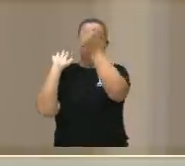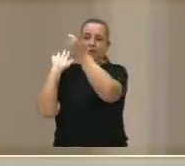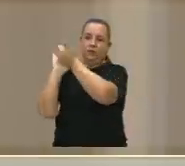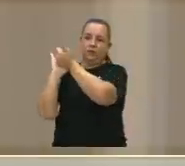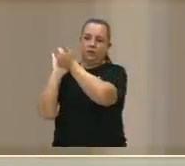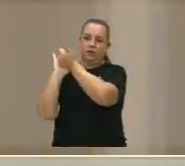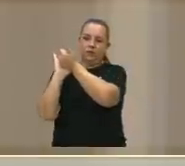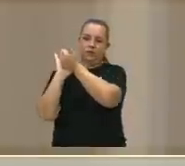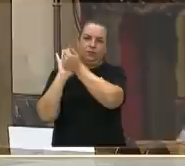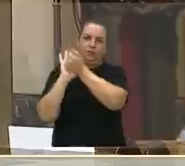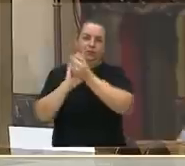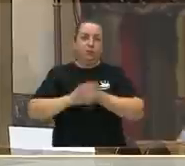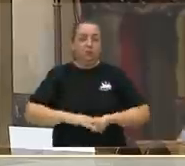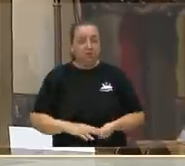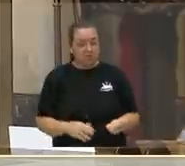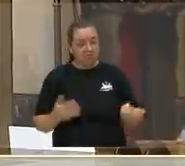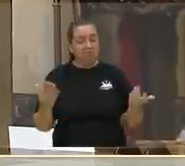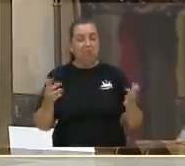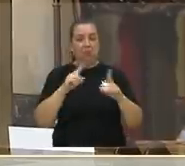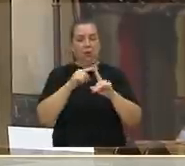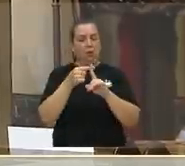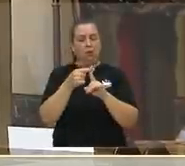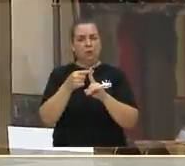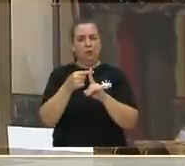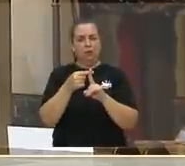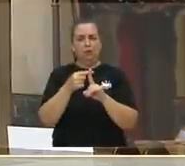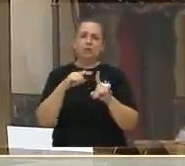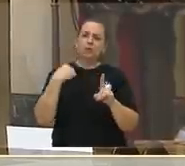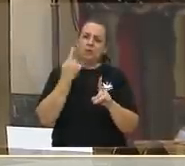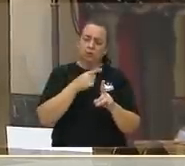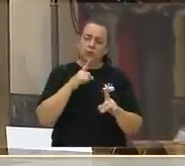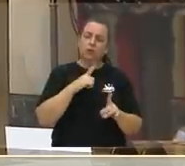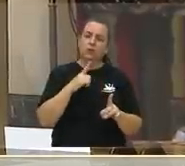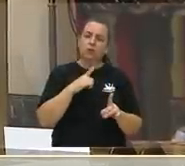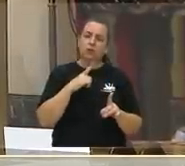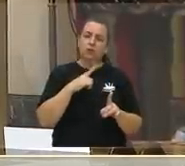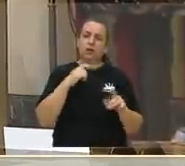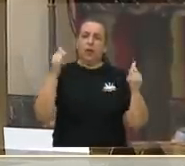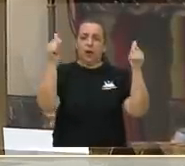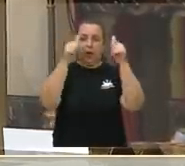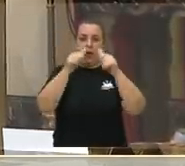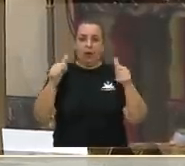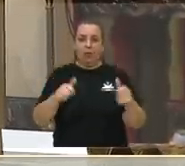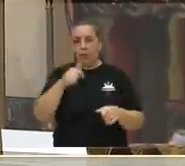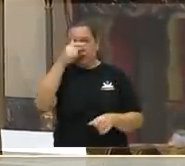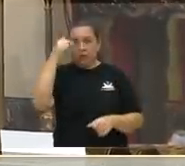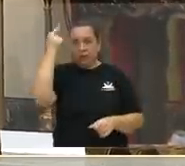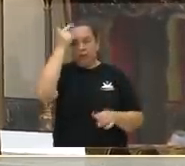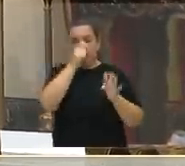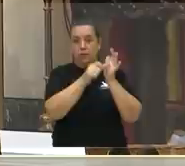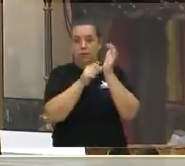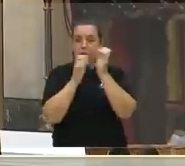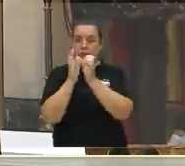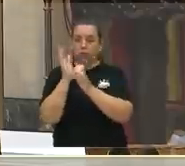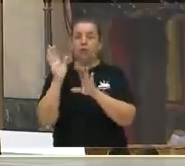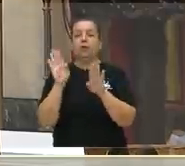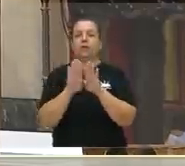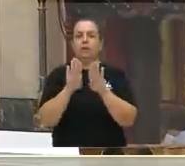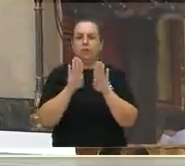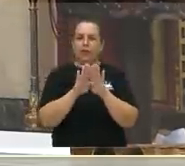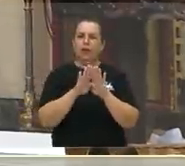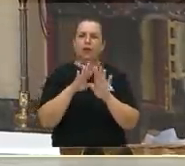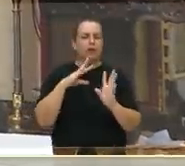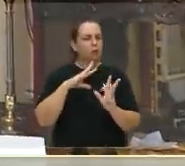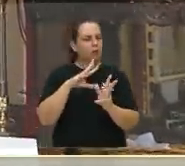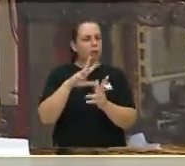e da cruz e nós temos a imagem das santas chagas que percorre todo